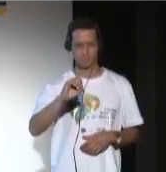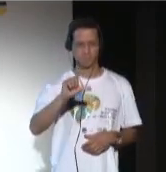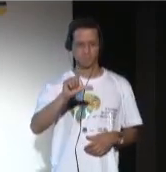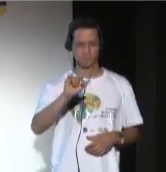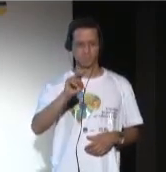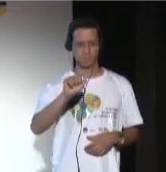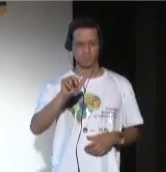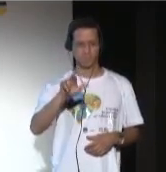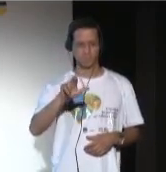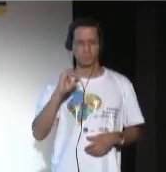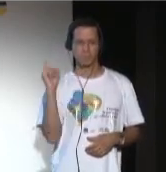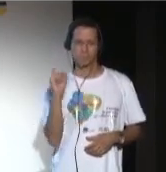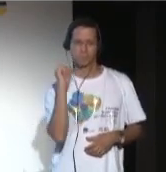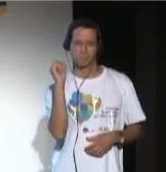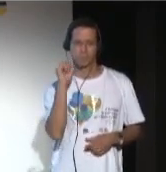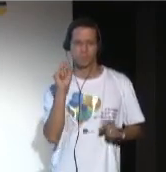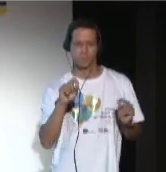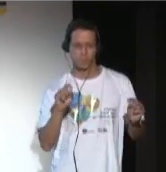sua importância.